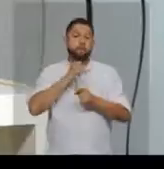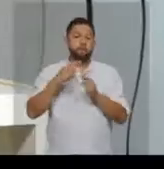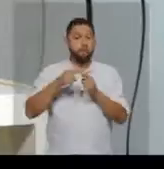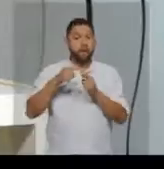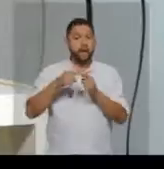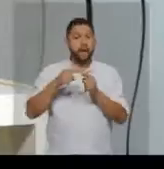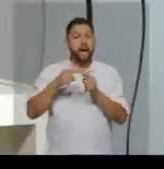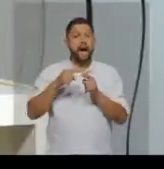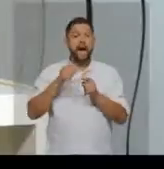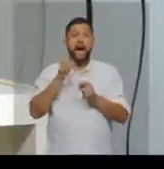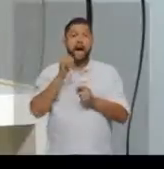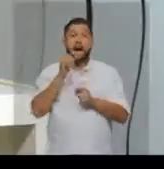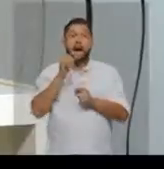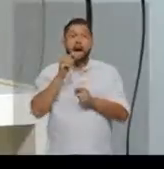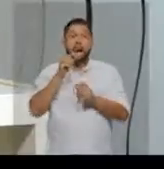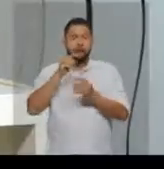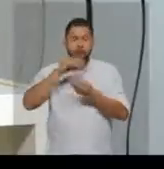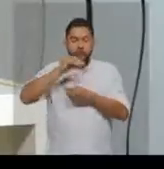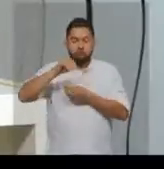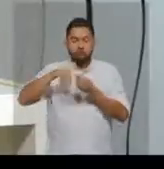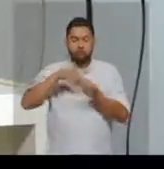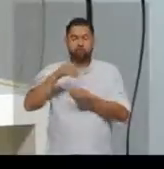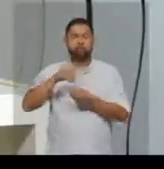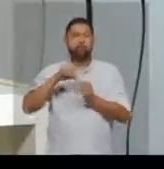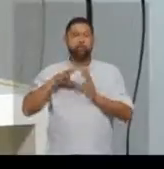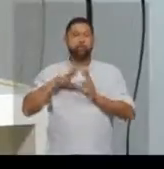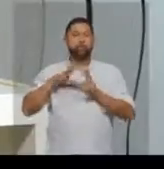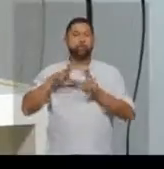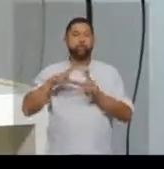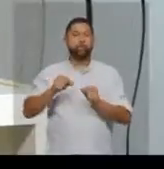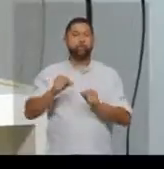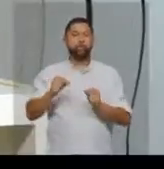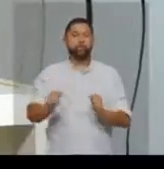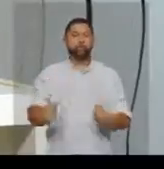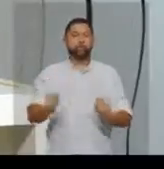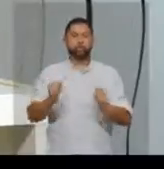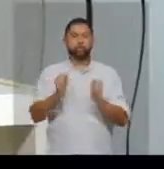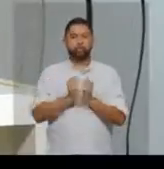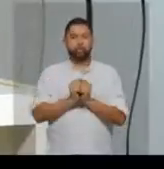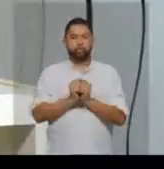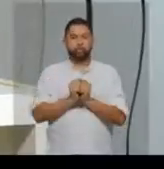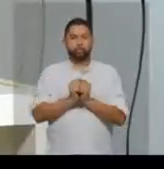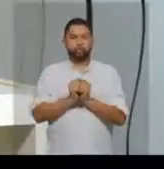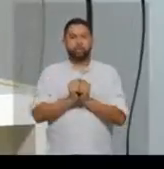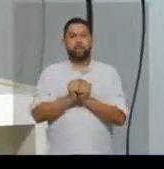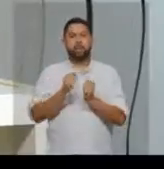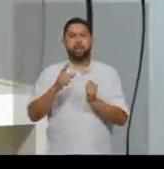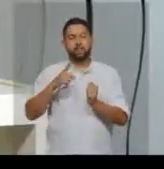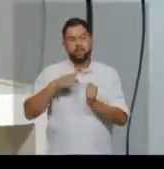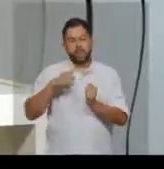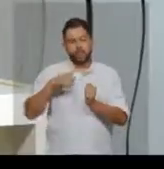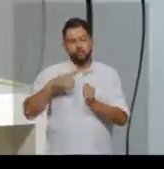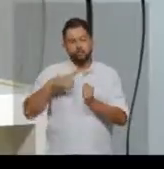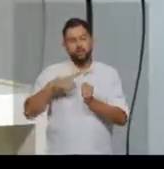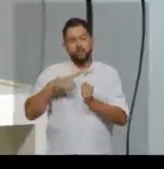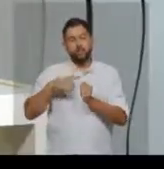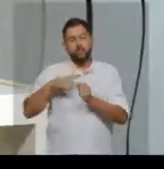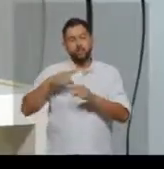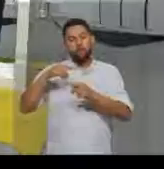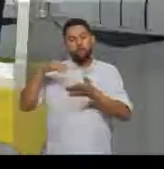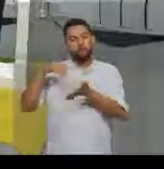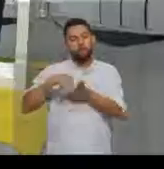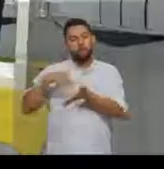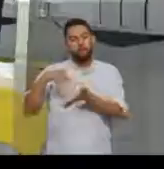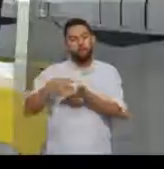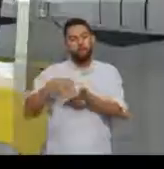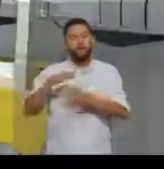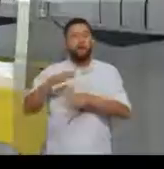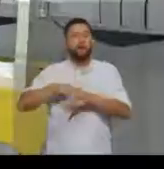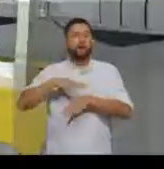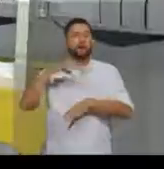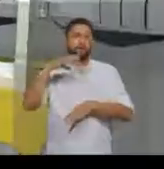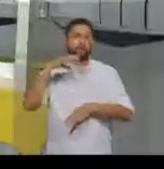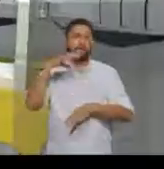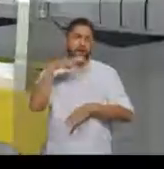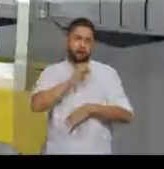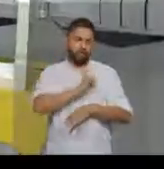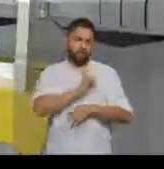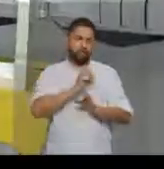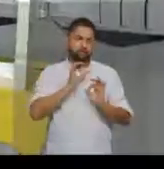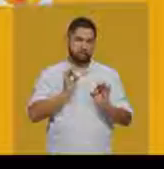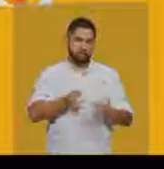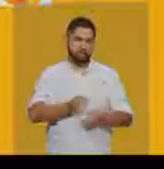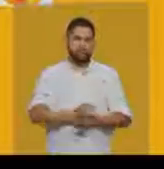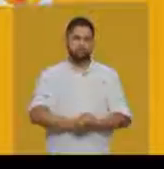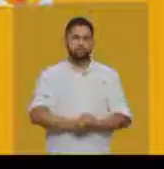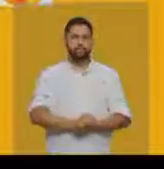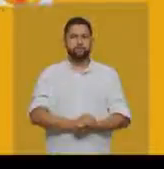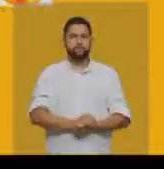todo ali todo o reagente. Então, houve a formação do meu produto de forma mais acelerada, ok?